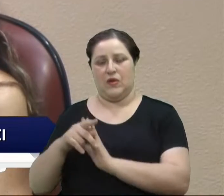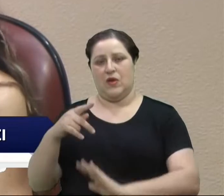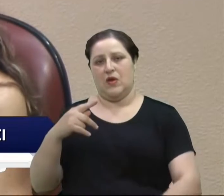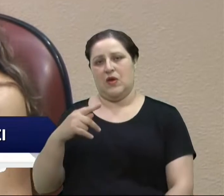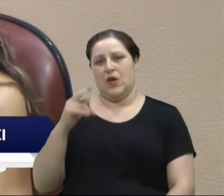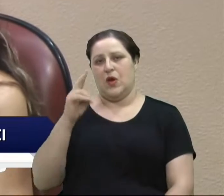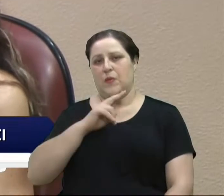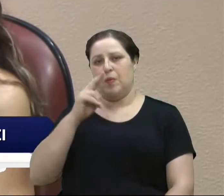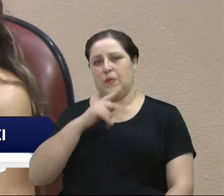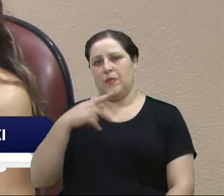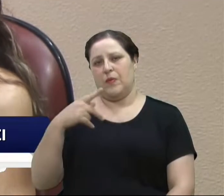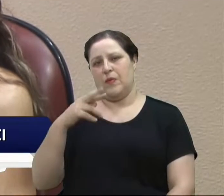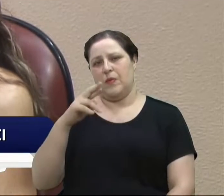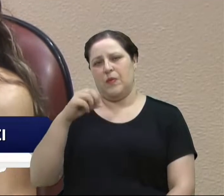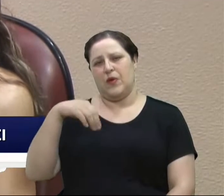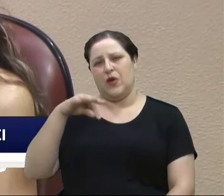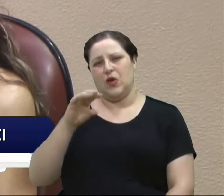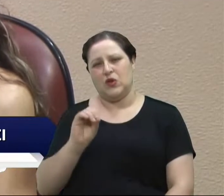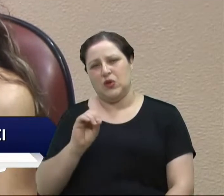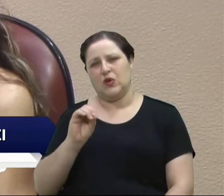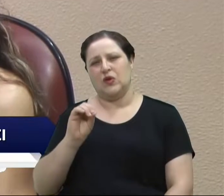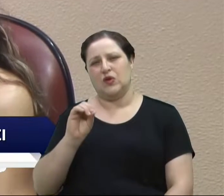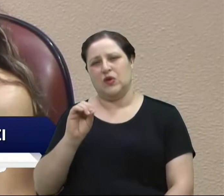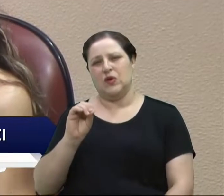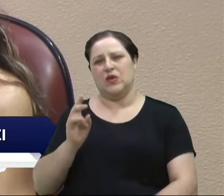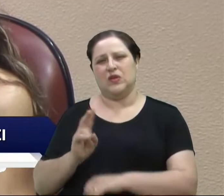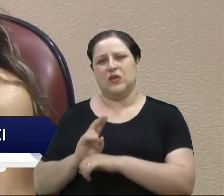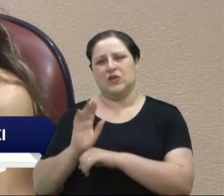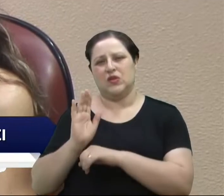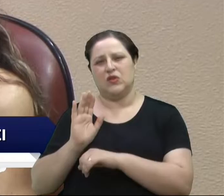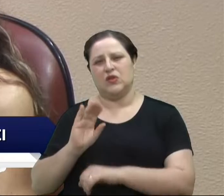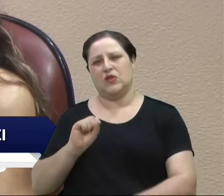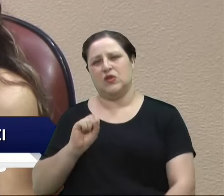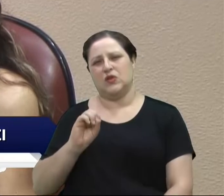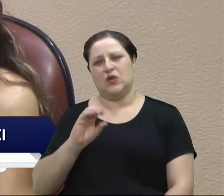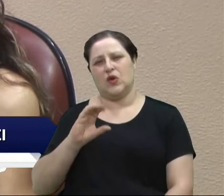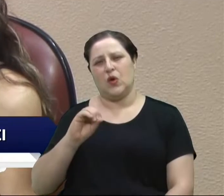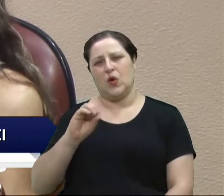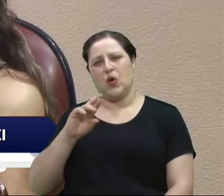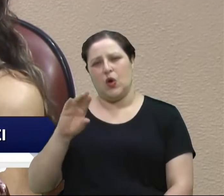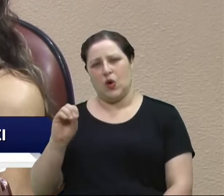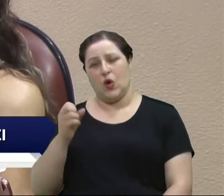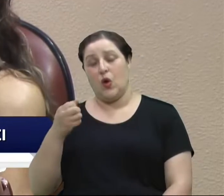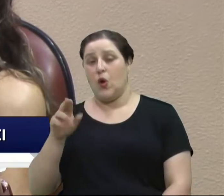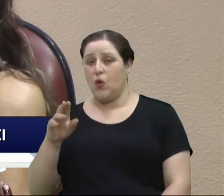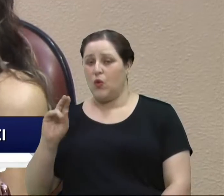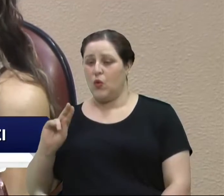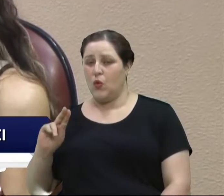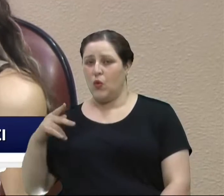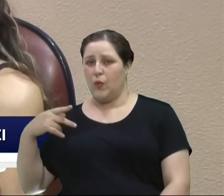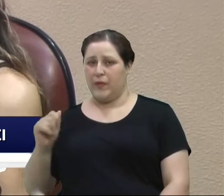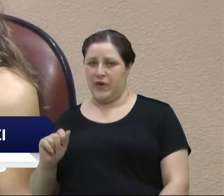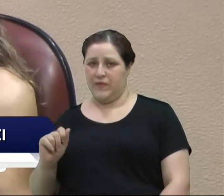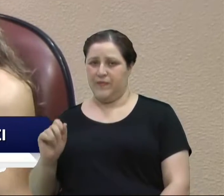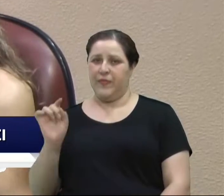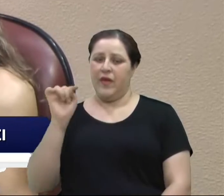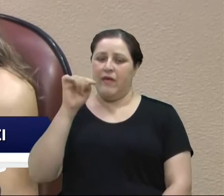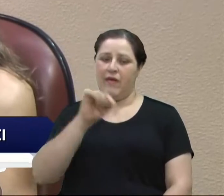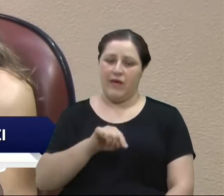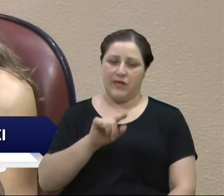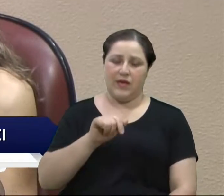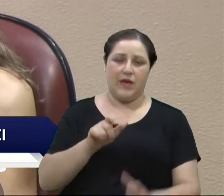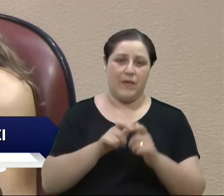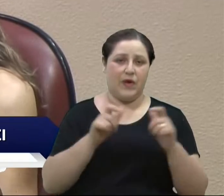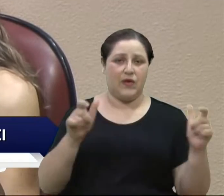via UPA. E nessa fila de cirurgias, a gente tem principalmente cirurgia geral e